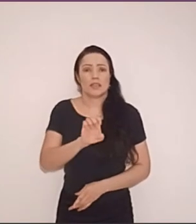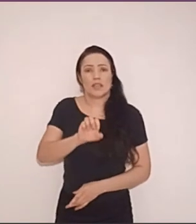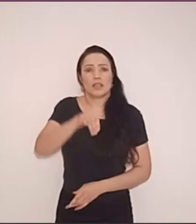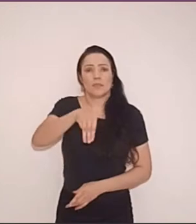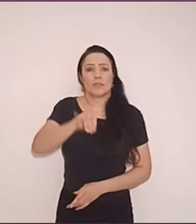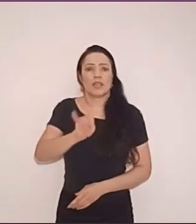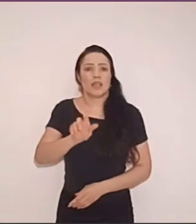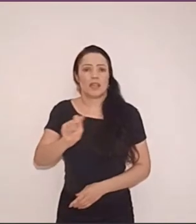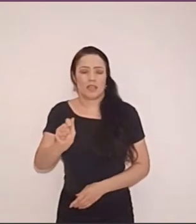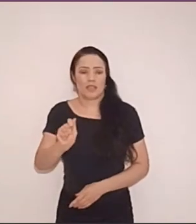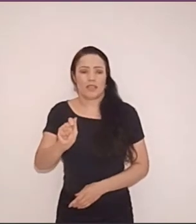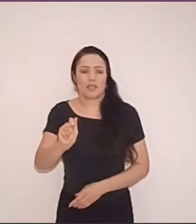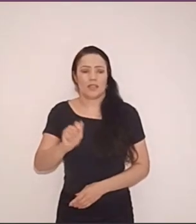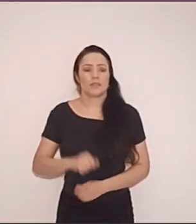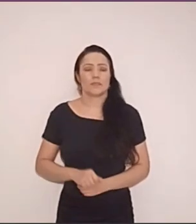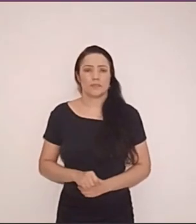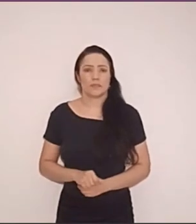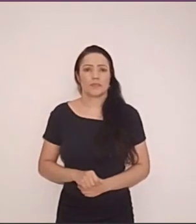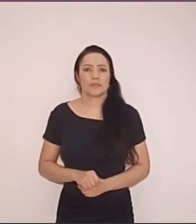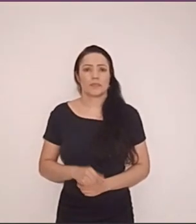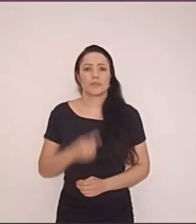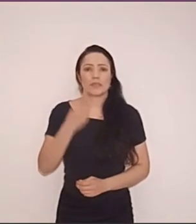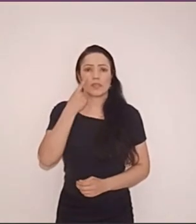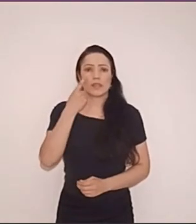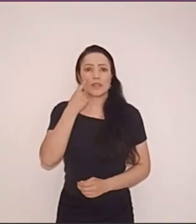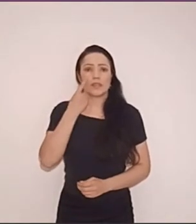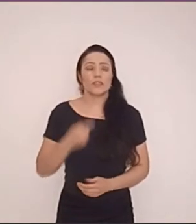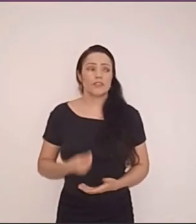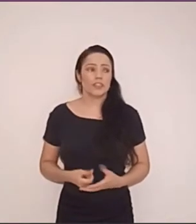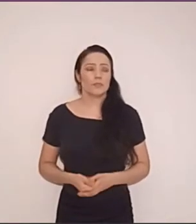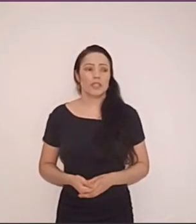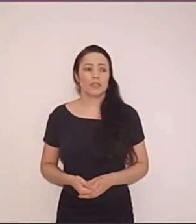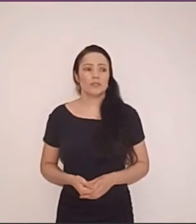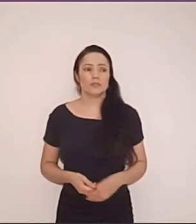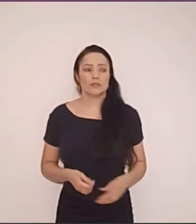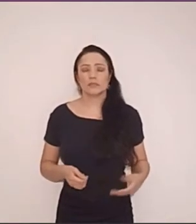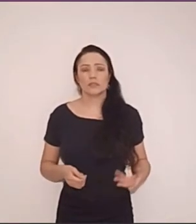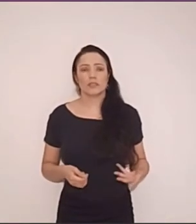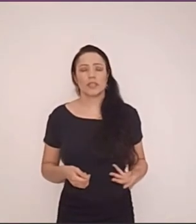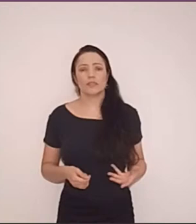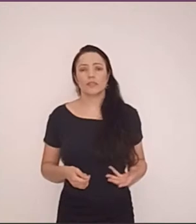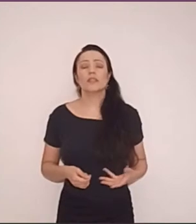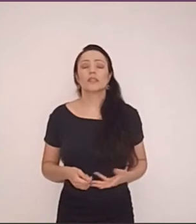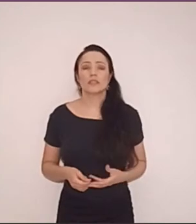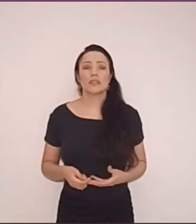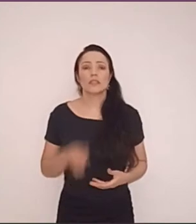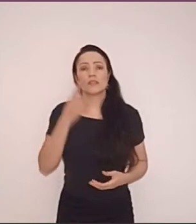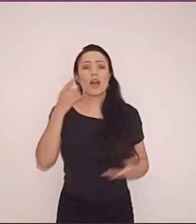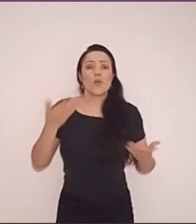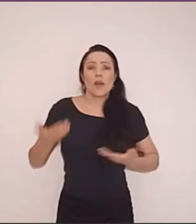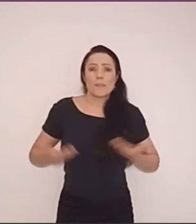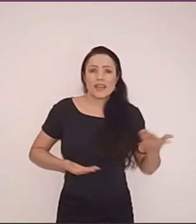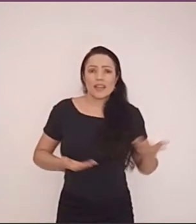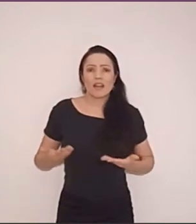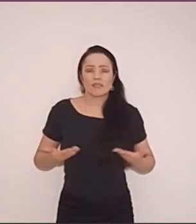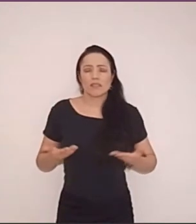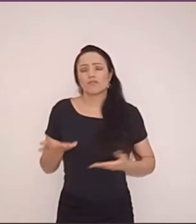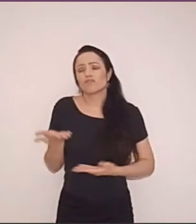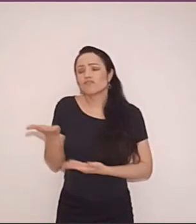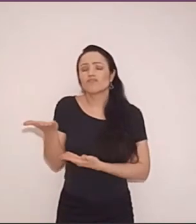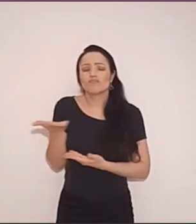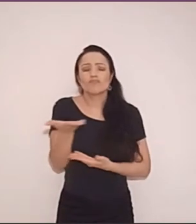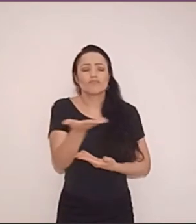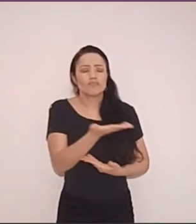das é a Sexualidade empregada doméstica a empregada é uma serviçal